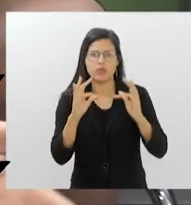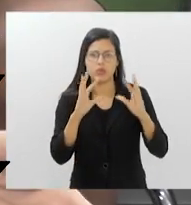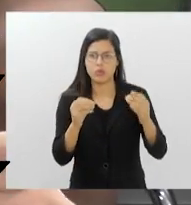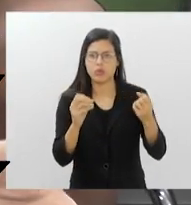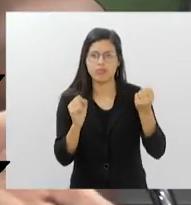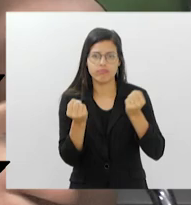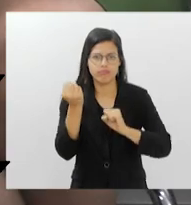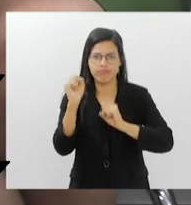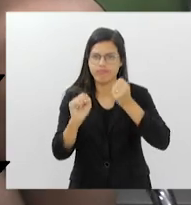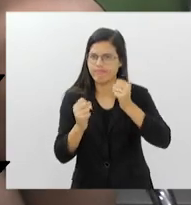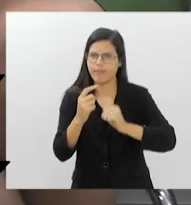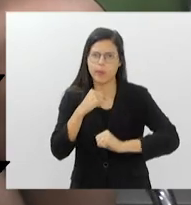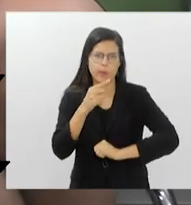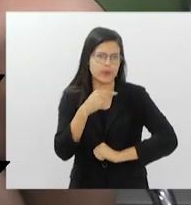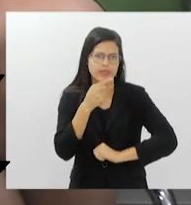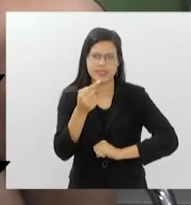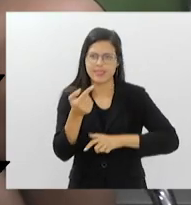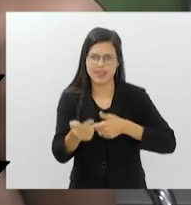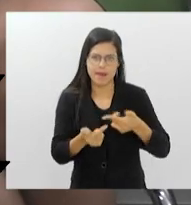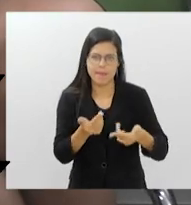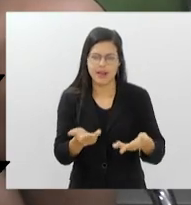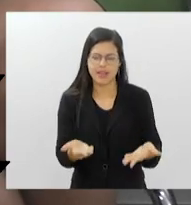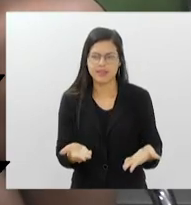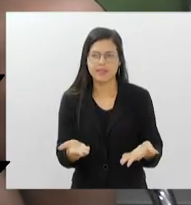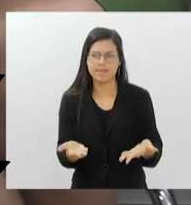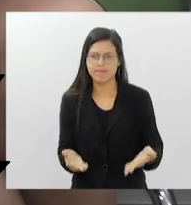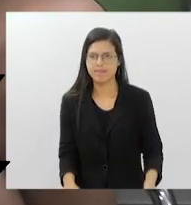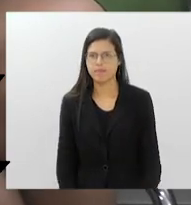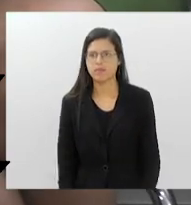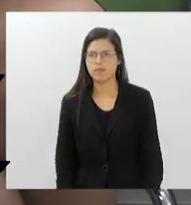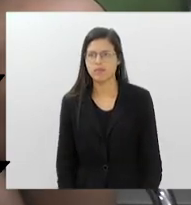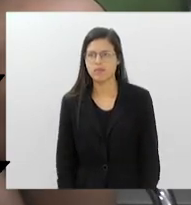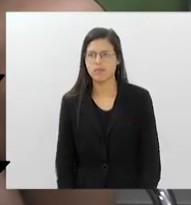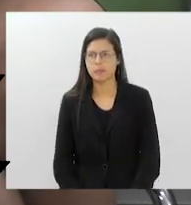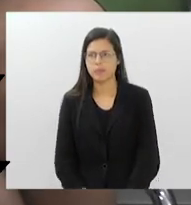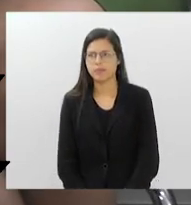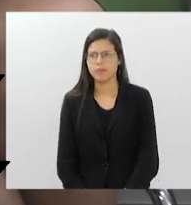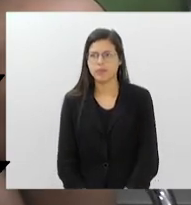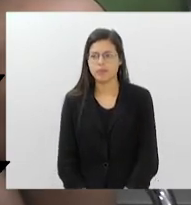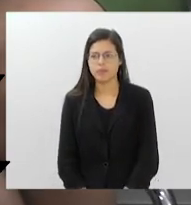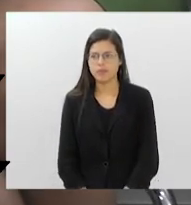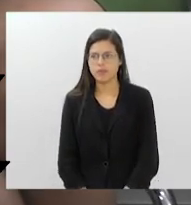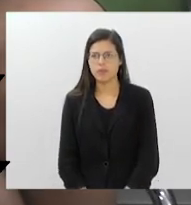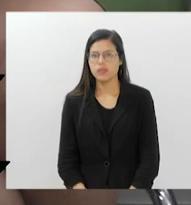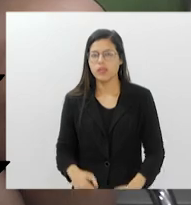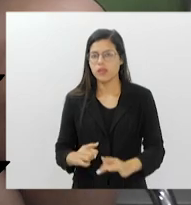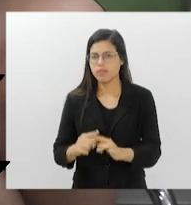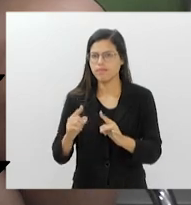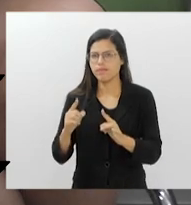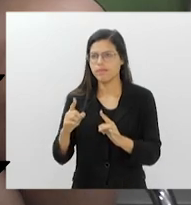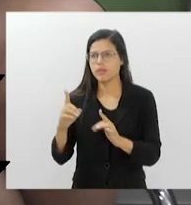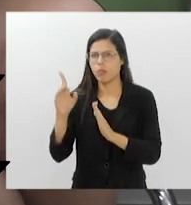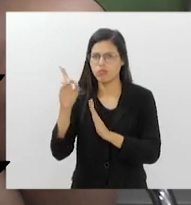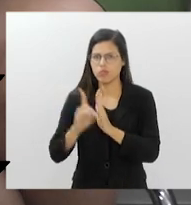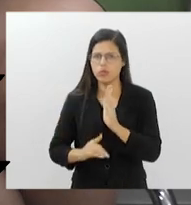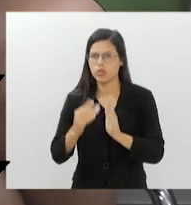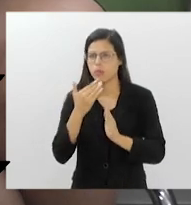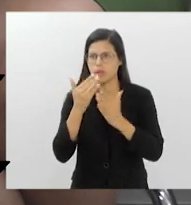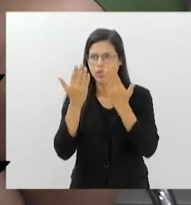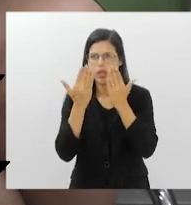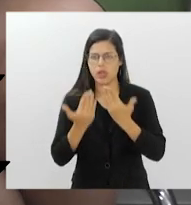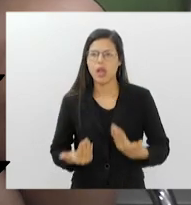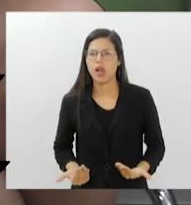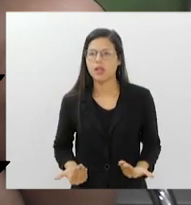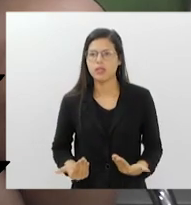do Rio de Janeiro nessas áreas mas vossa excelência tem todo o direito de pedir Vista eu só me